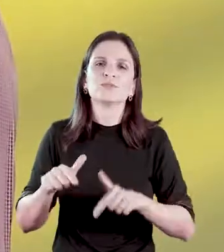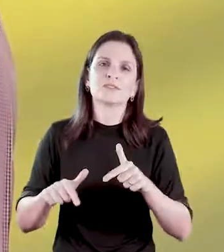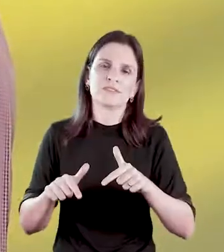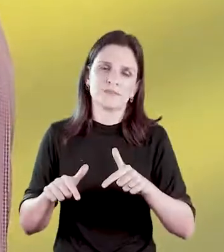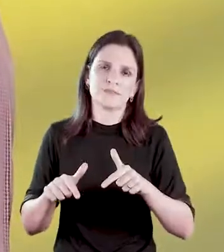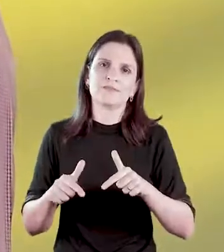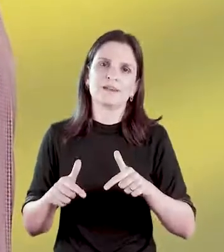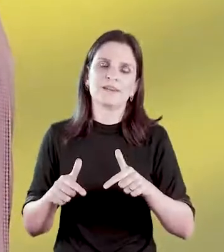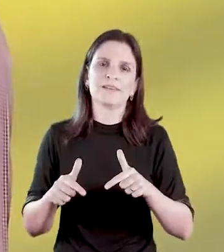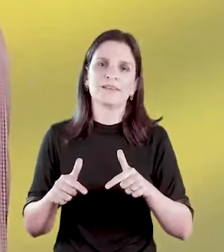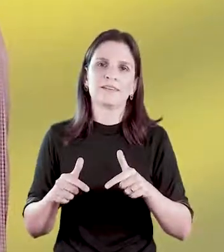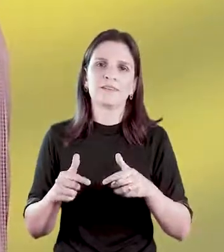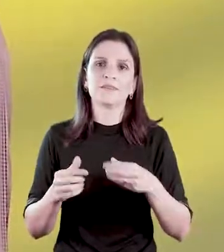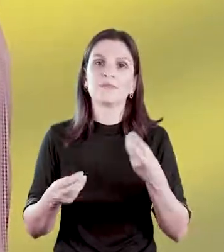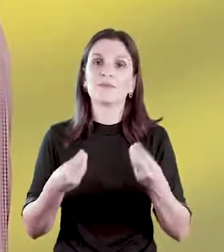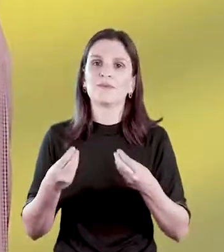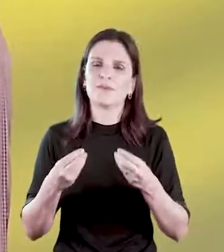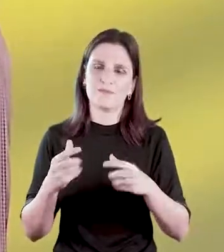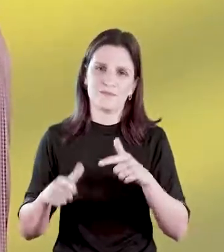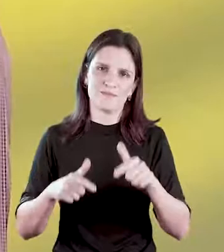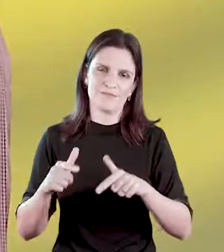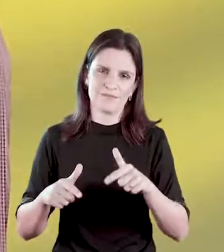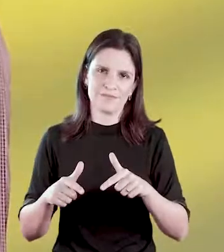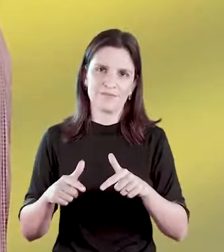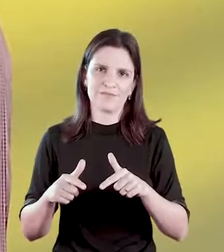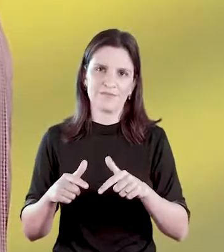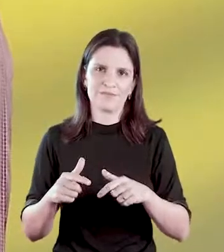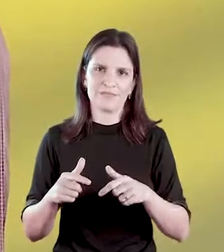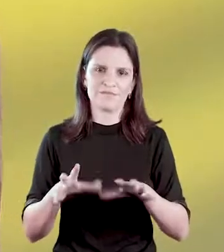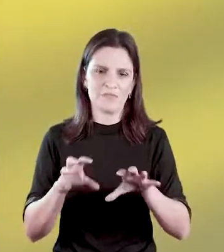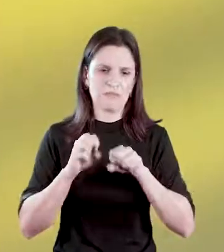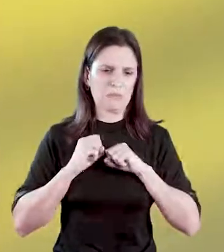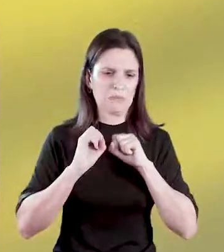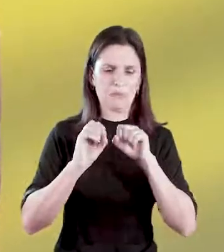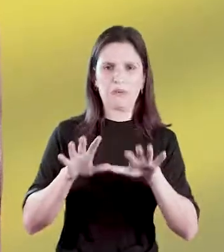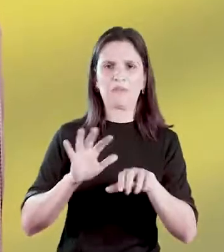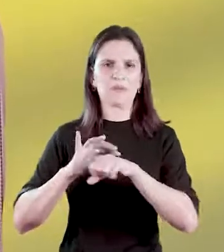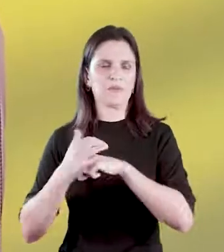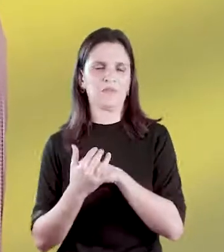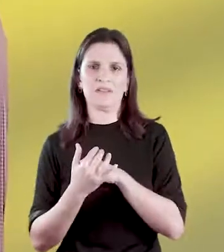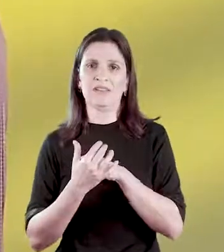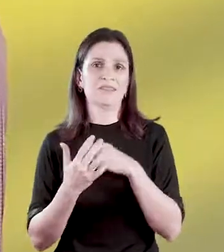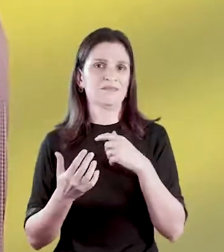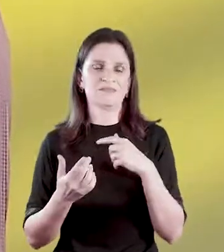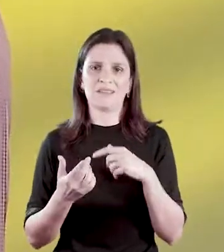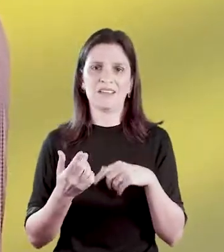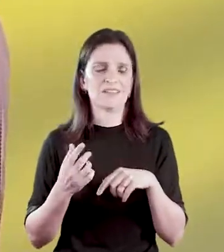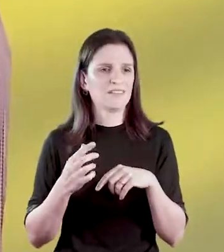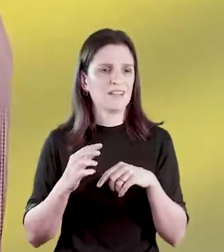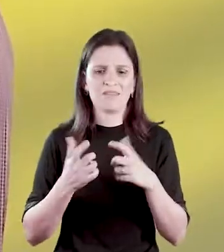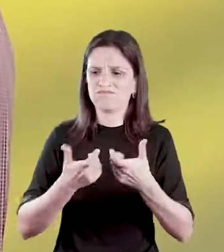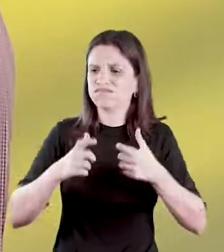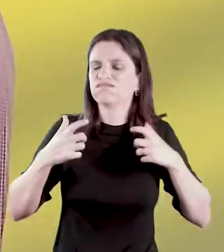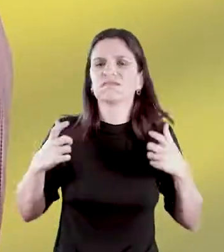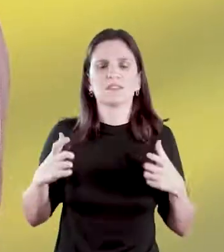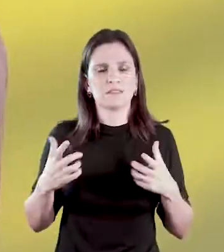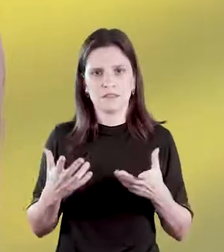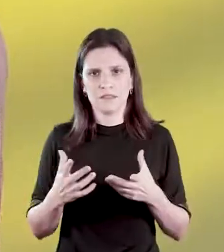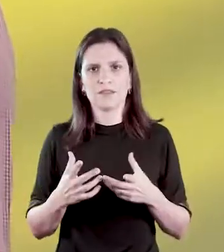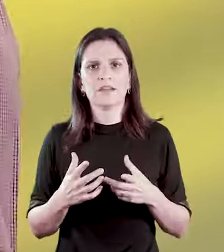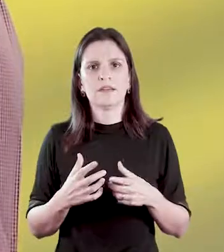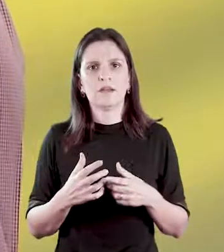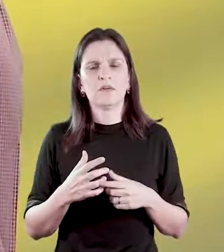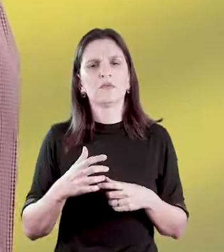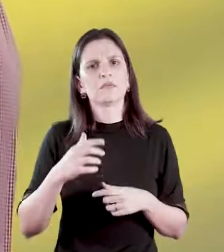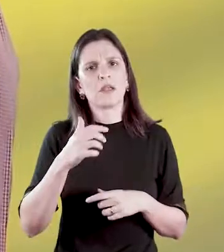o equipe da educação para poder vai ter conta em contaminação em dobro e isso a gente não quer eu acho que é preferir as mães entender